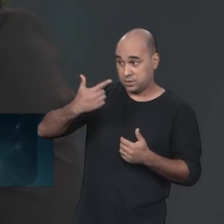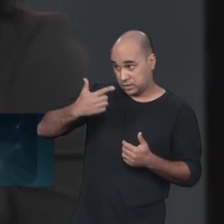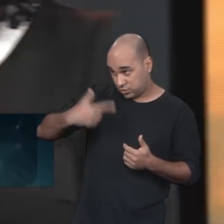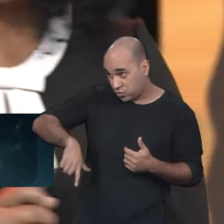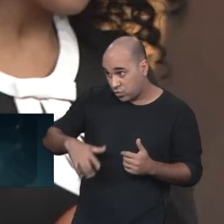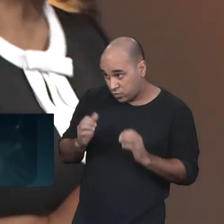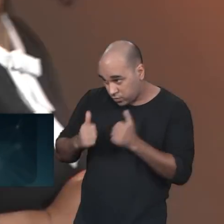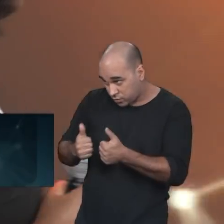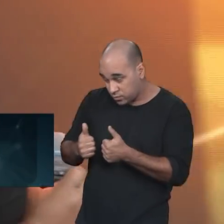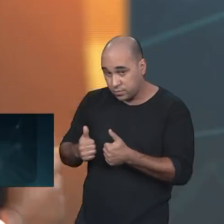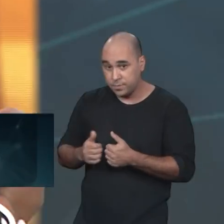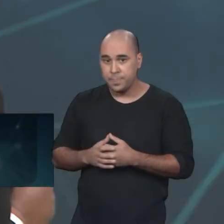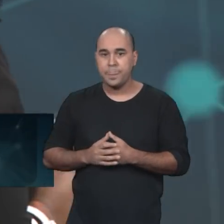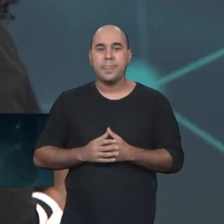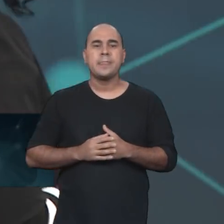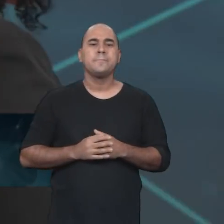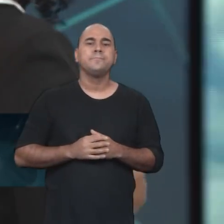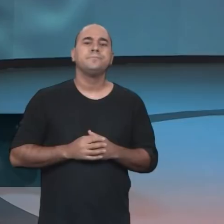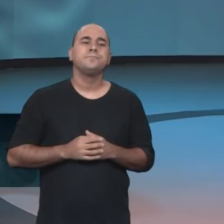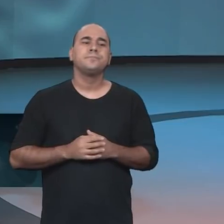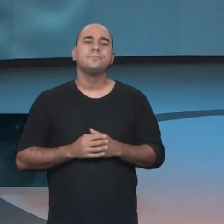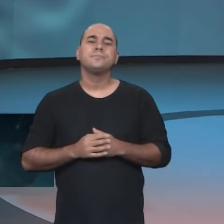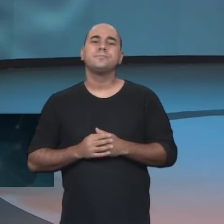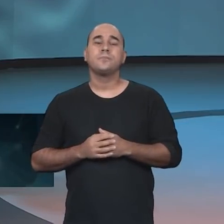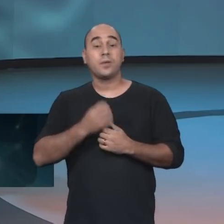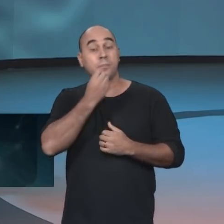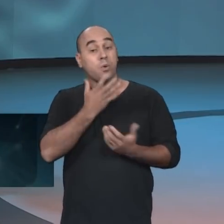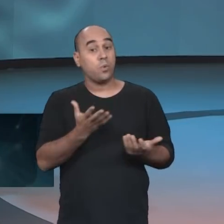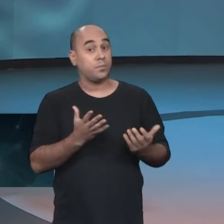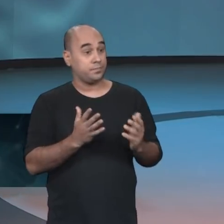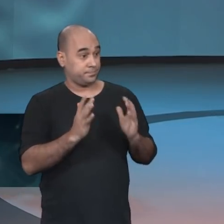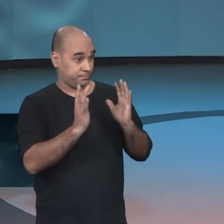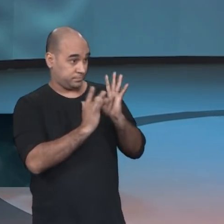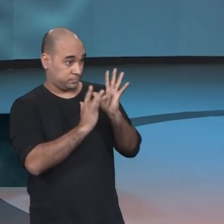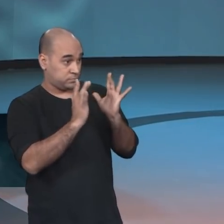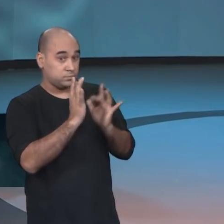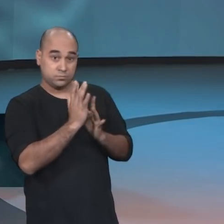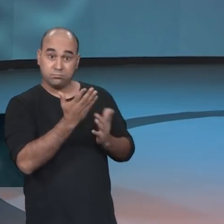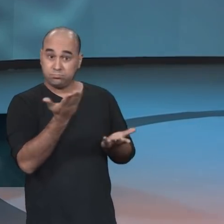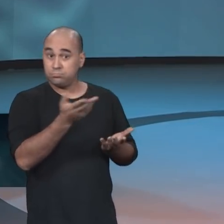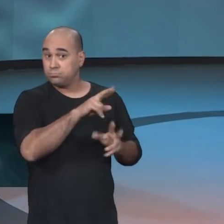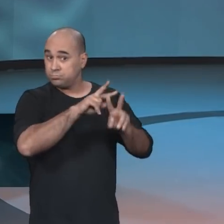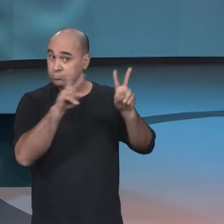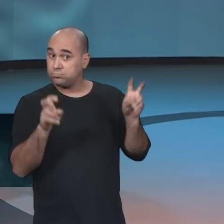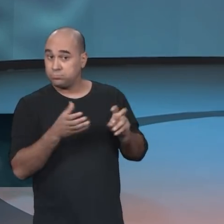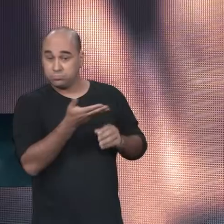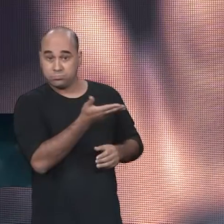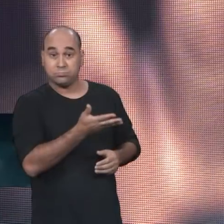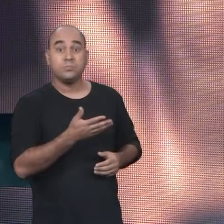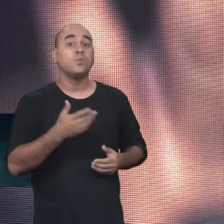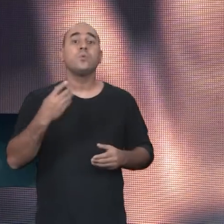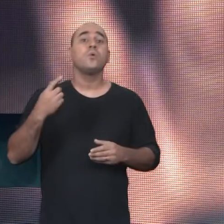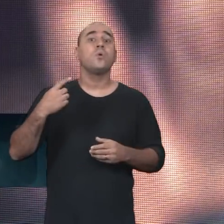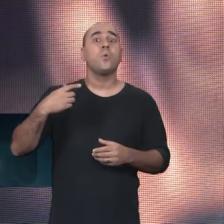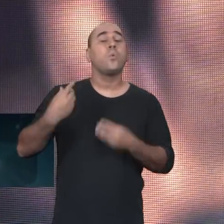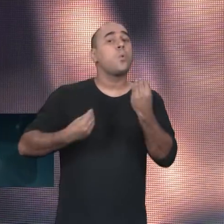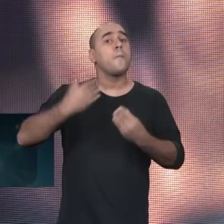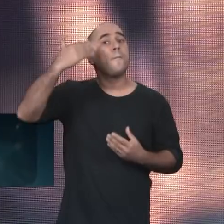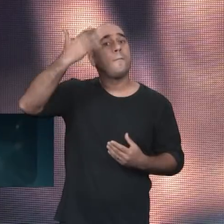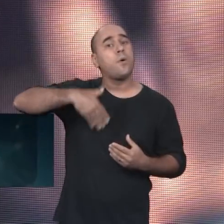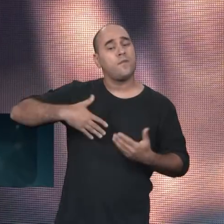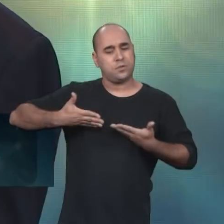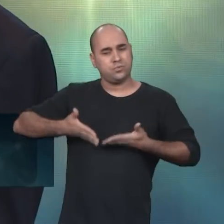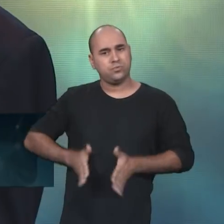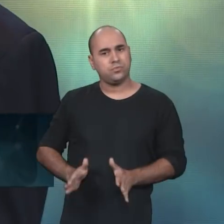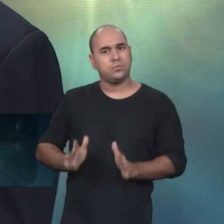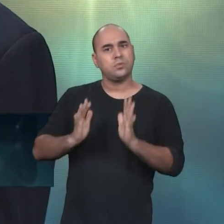bom? Bom, é sobre esse Jesus que o Rodrigo Silva vai falar hoje, mostrar evidências da primeira vinda de